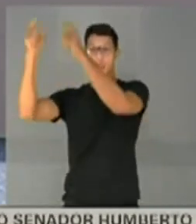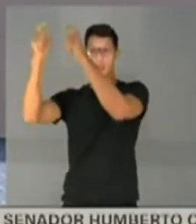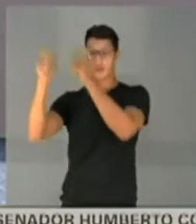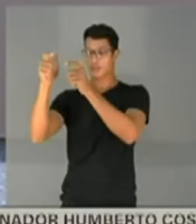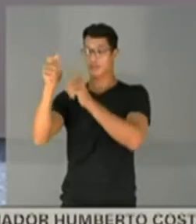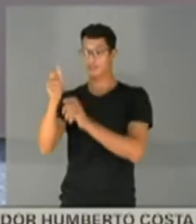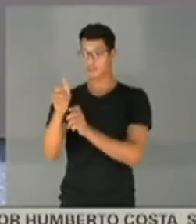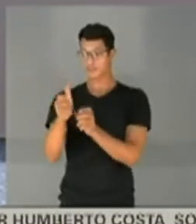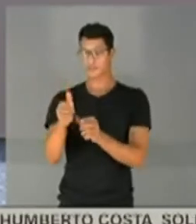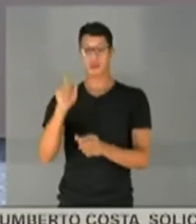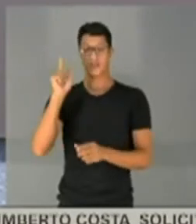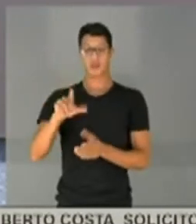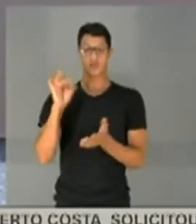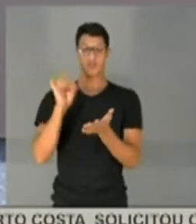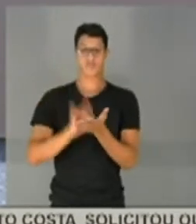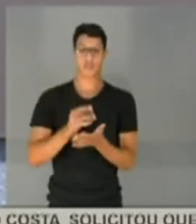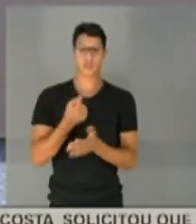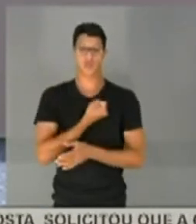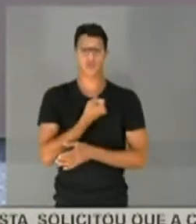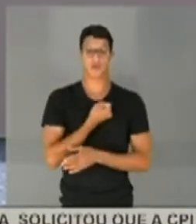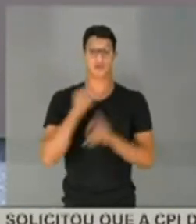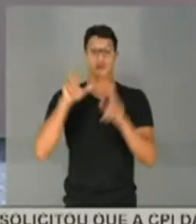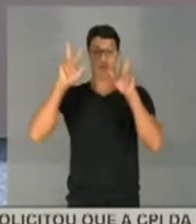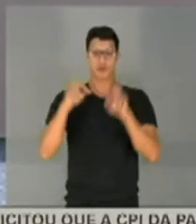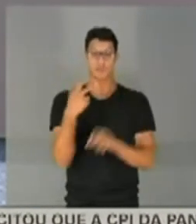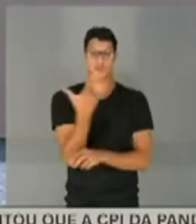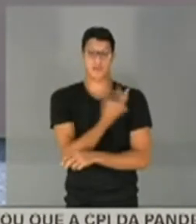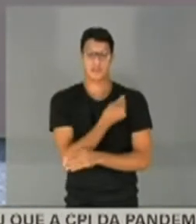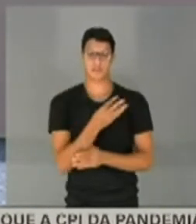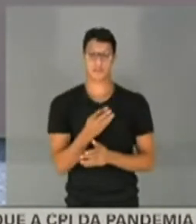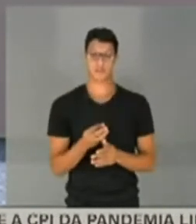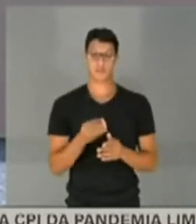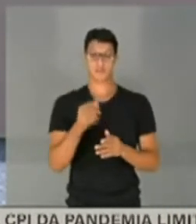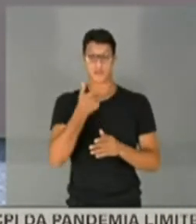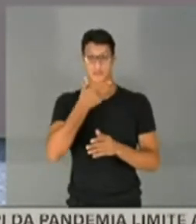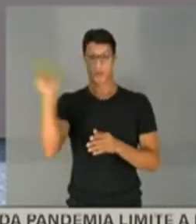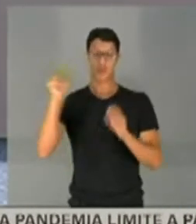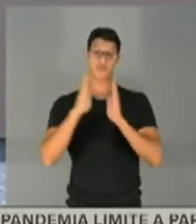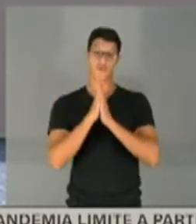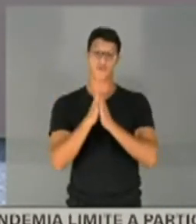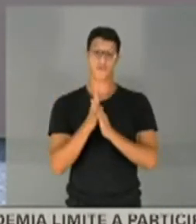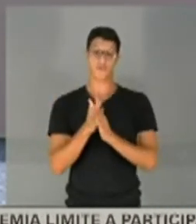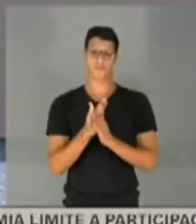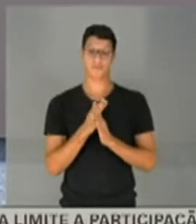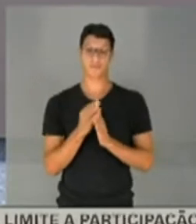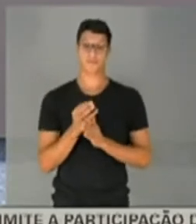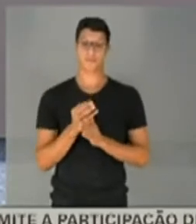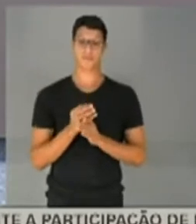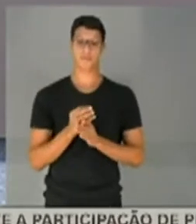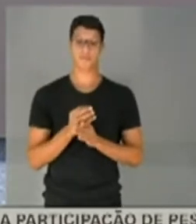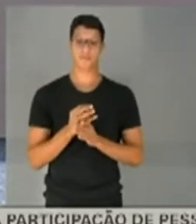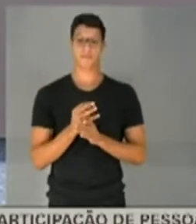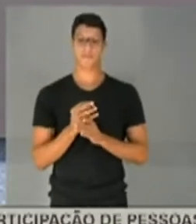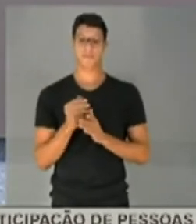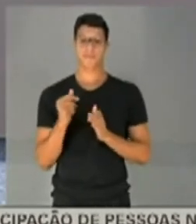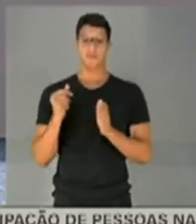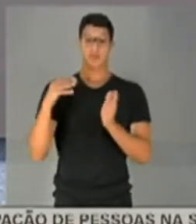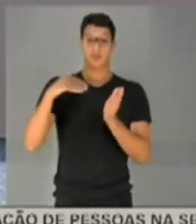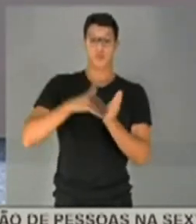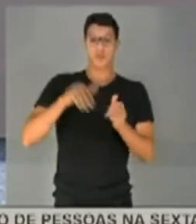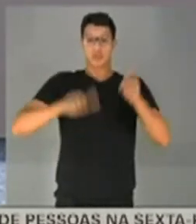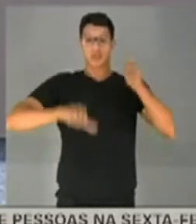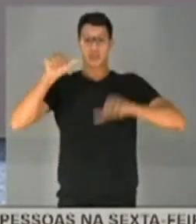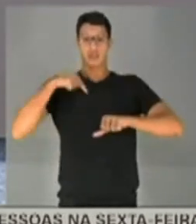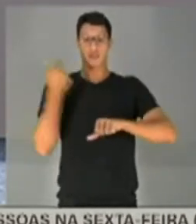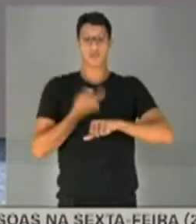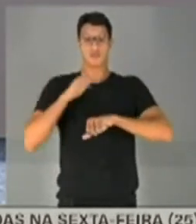colocação. Esta é a verdade dos números sobre vacinação. Próximo, por favor. Uma última análise que nós